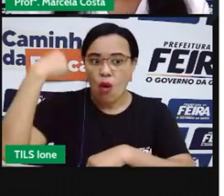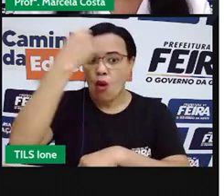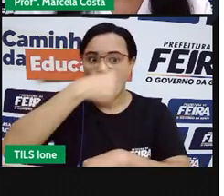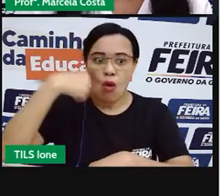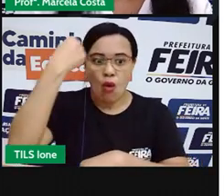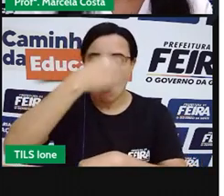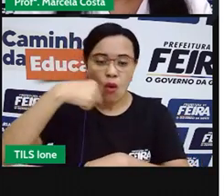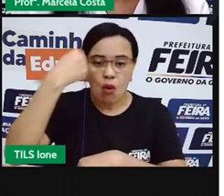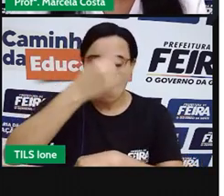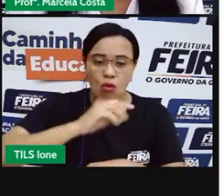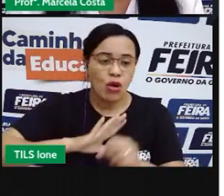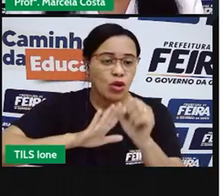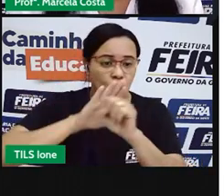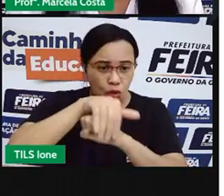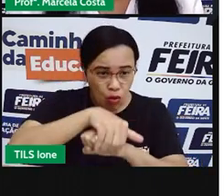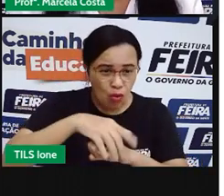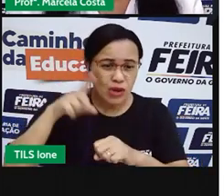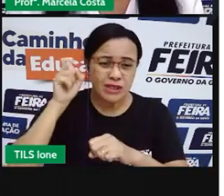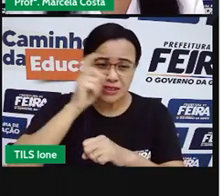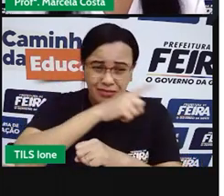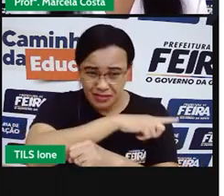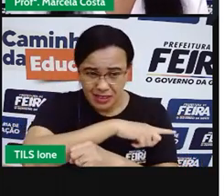noite, que causa muito incômodo?